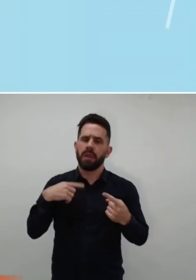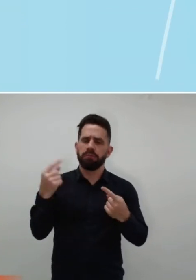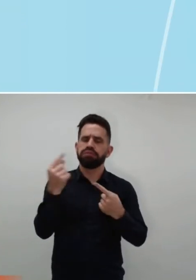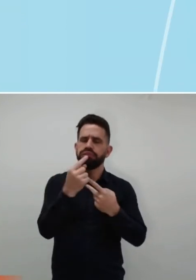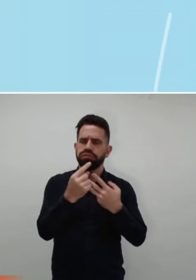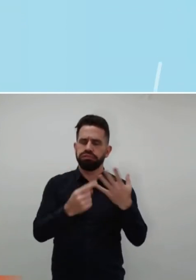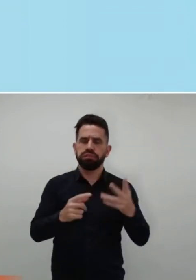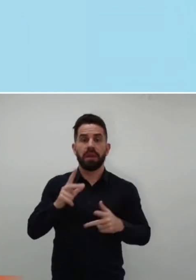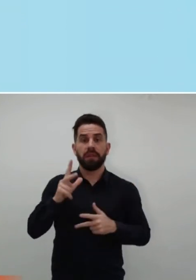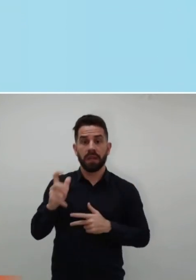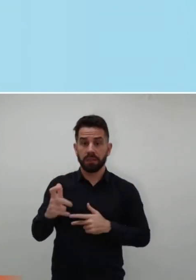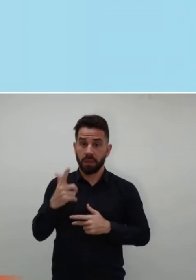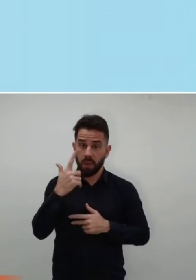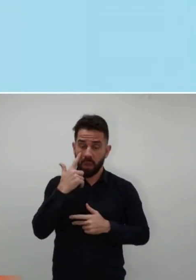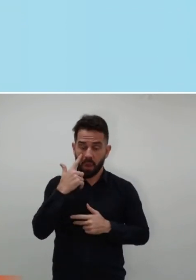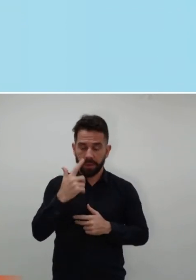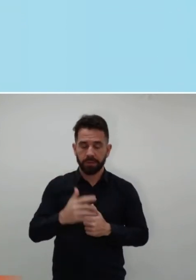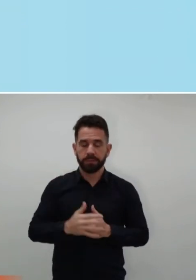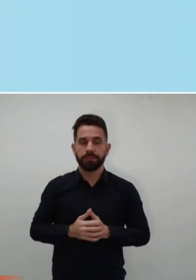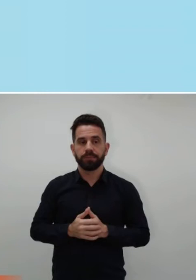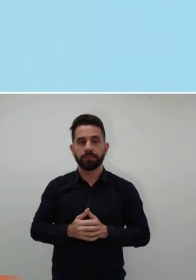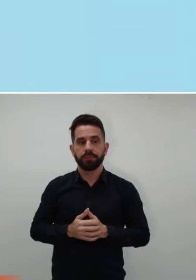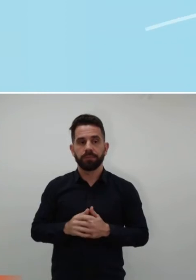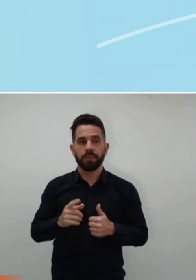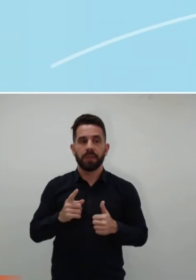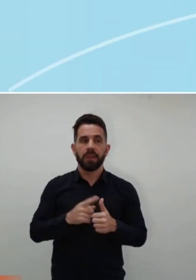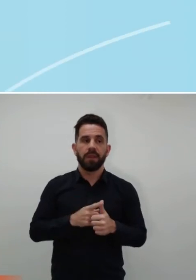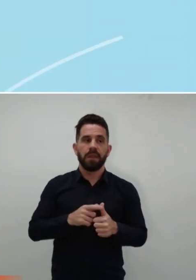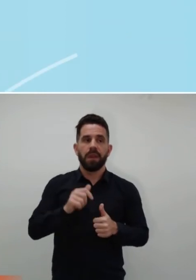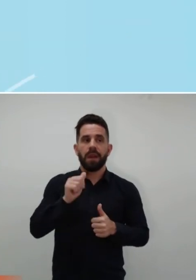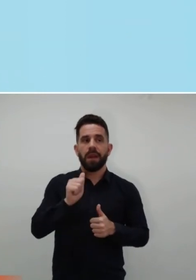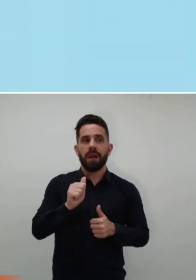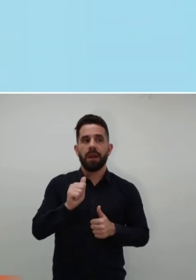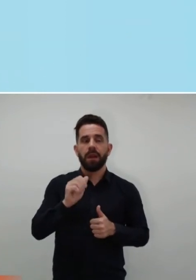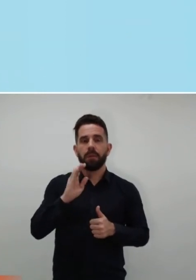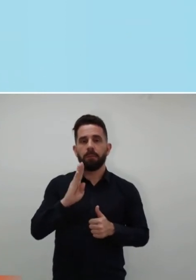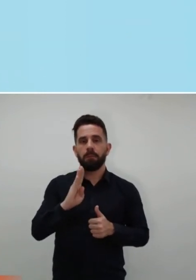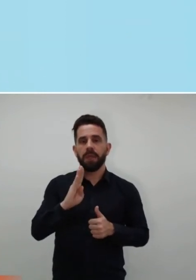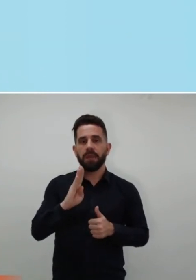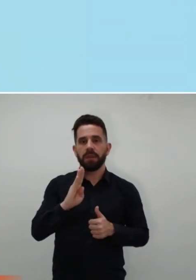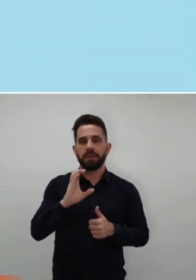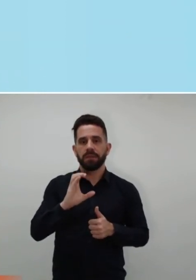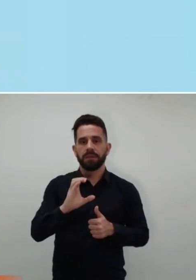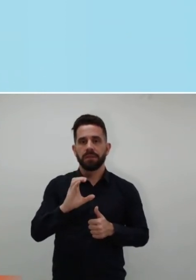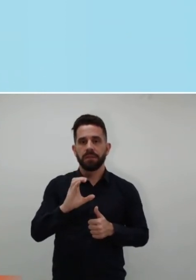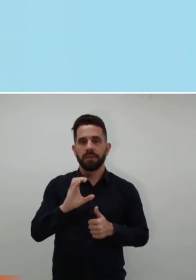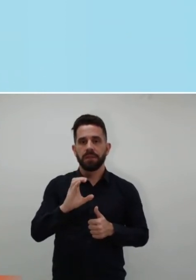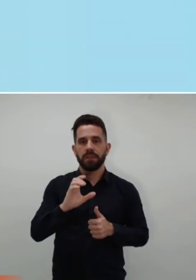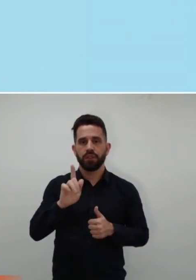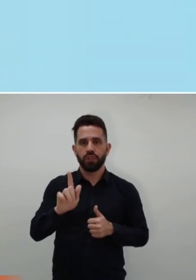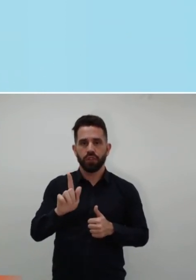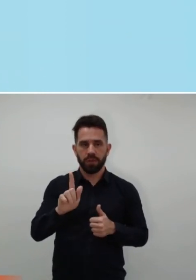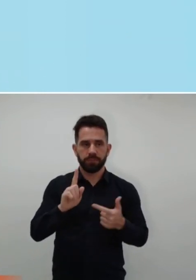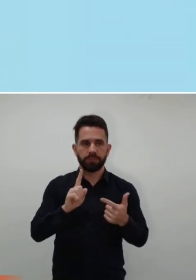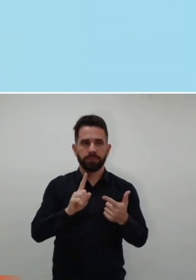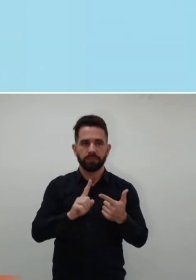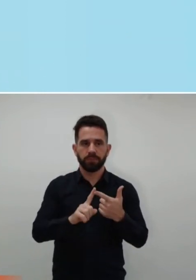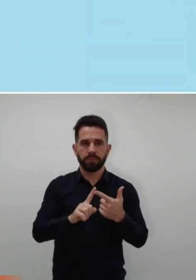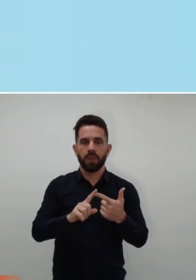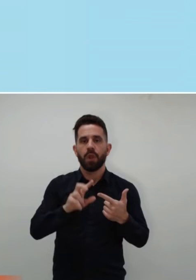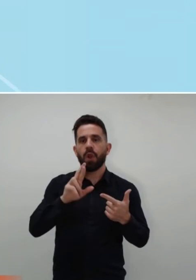atento aí que eu vou falar sobre todas. A BCG, que protege contra a tuberculose, vacina contra o rotavírus